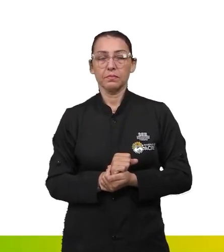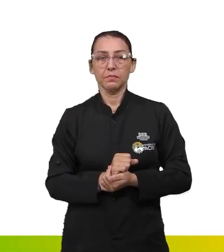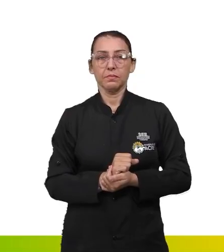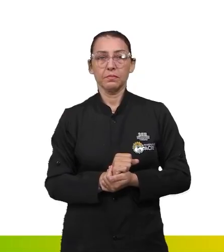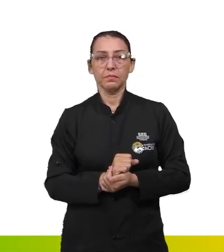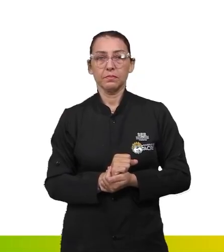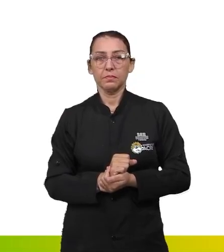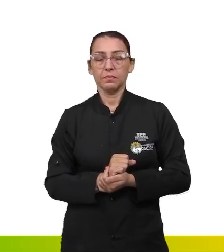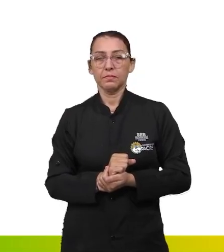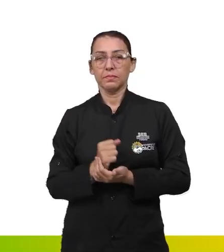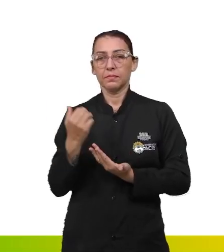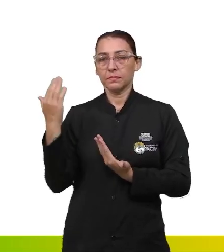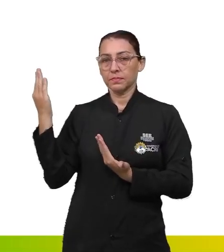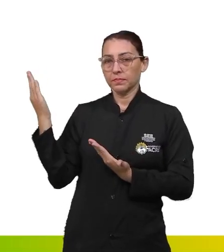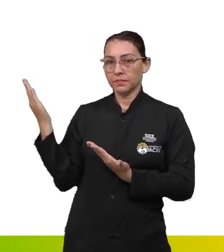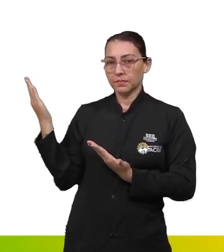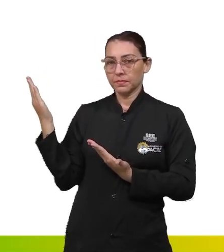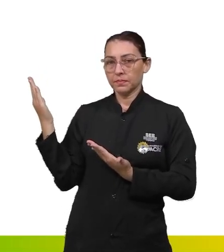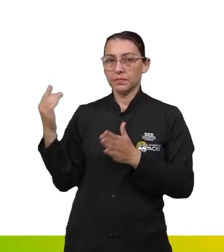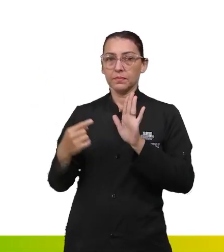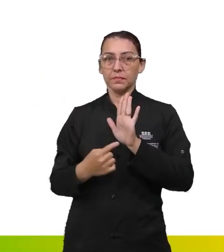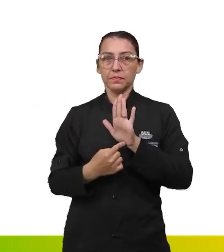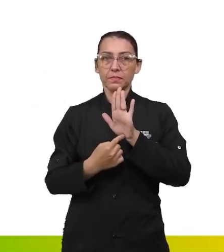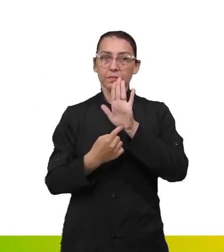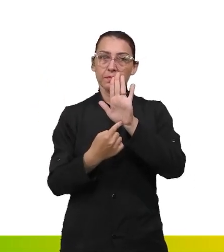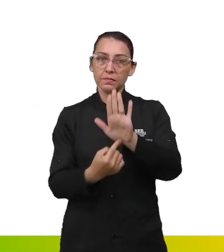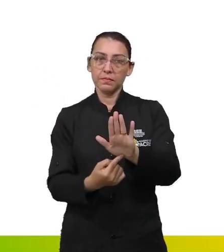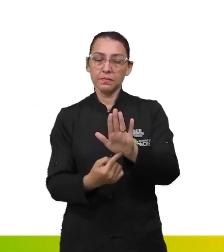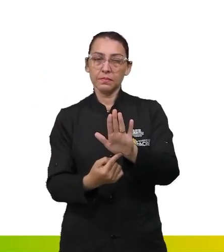uma outra imagem que mostra, né,